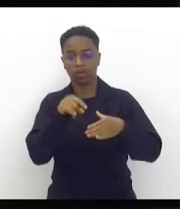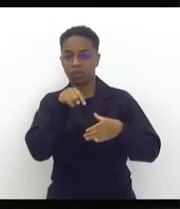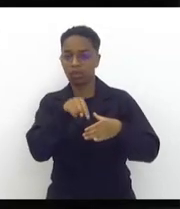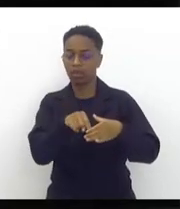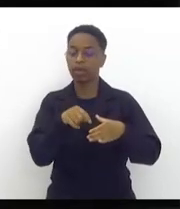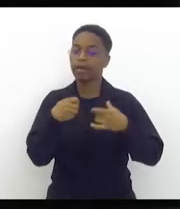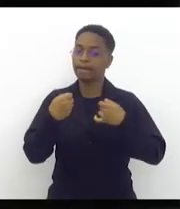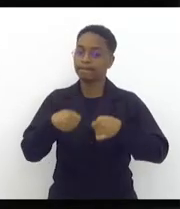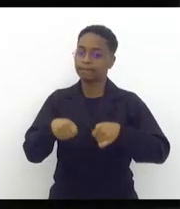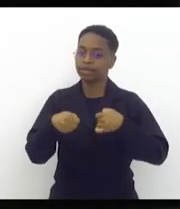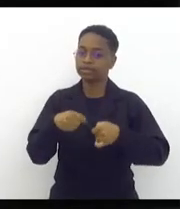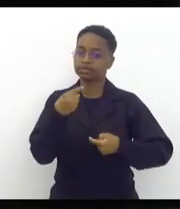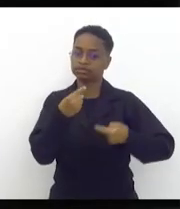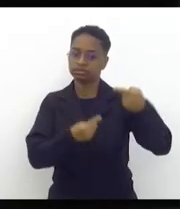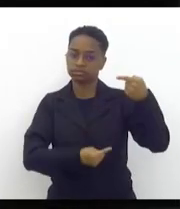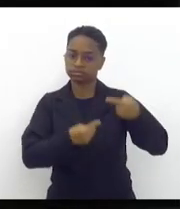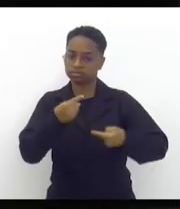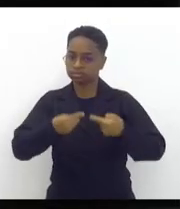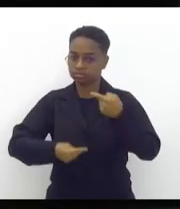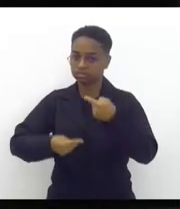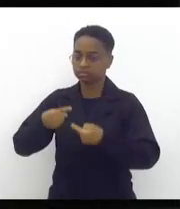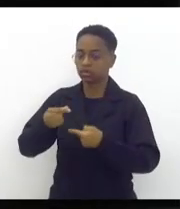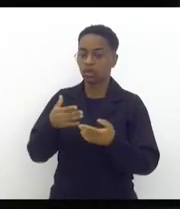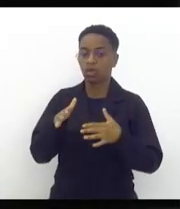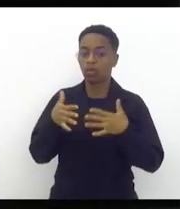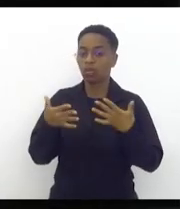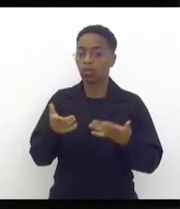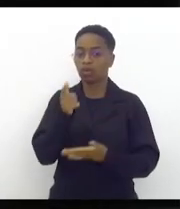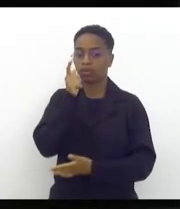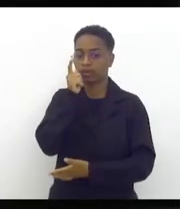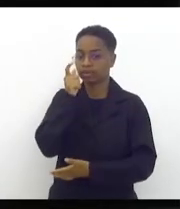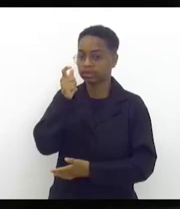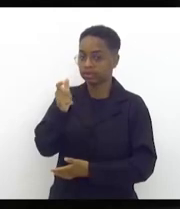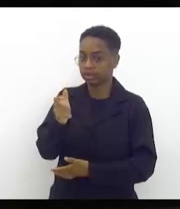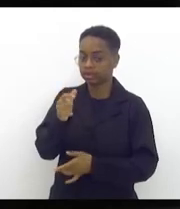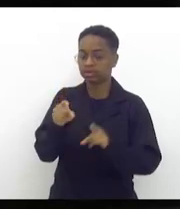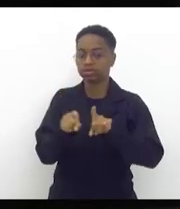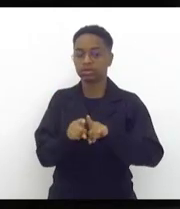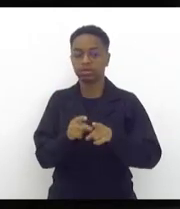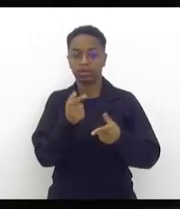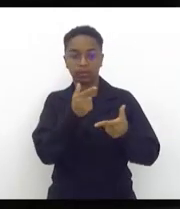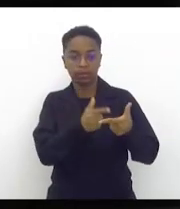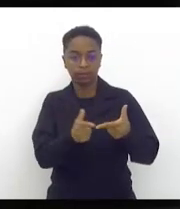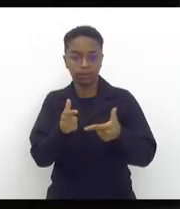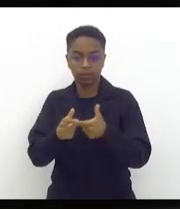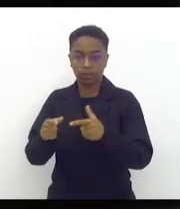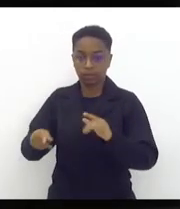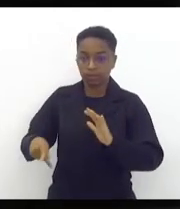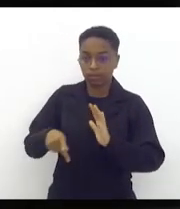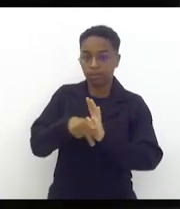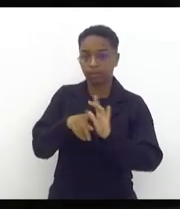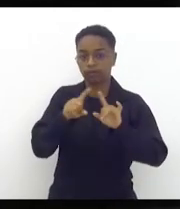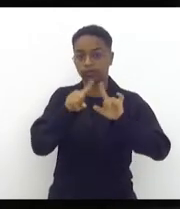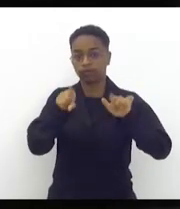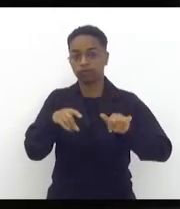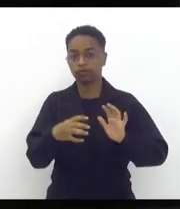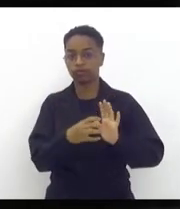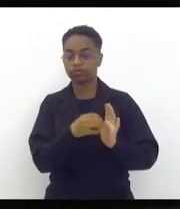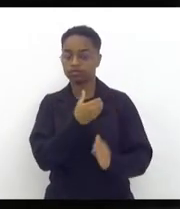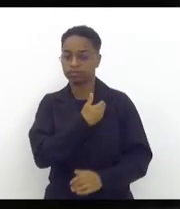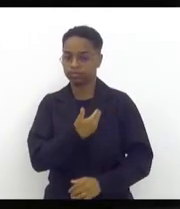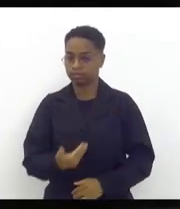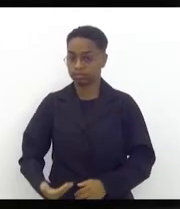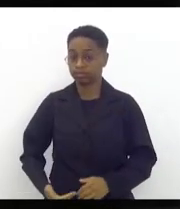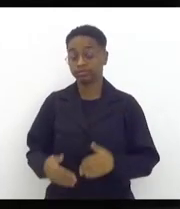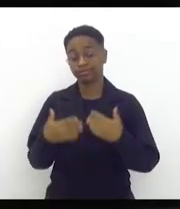ser debatidos os interesses e os problemas dos servidores públicos. E é muito